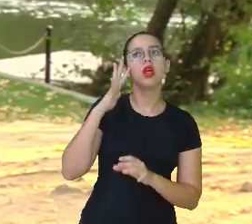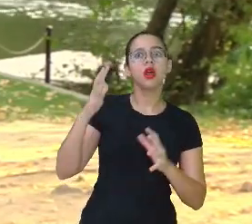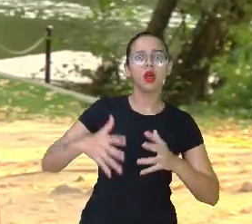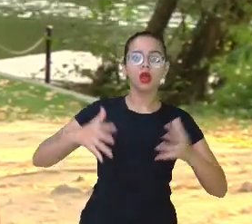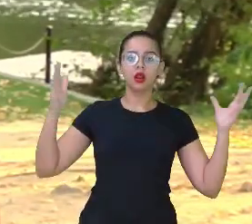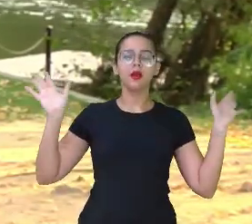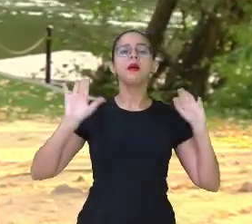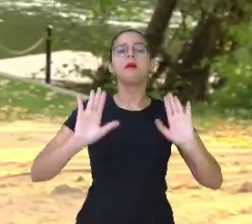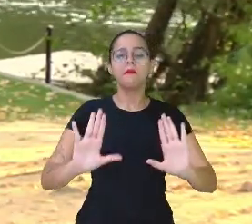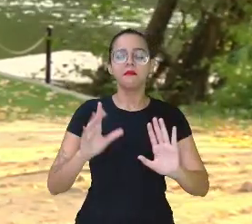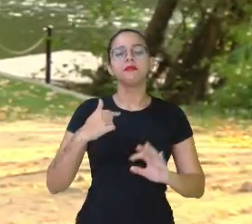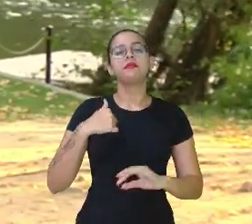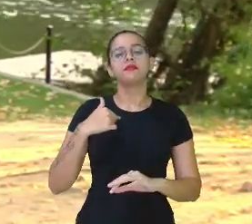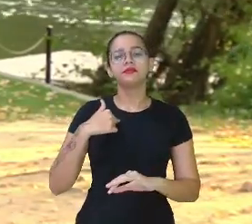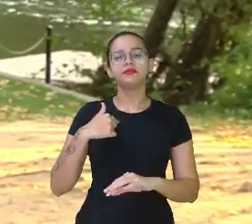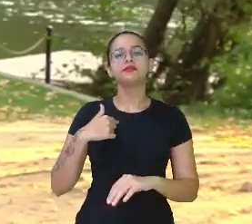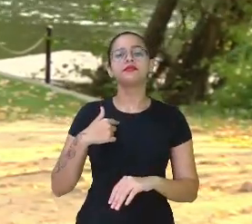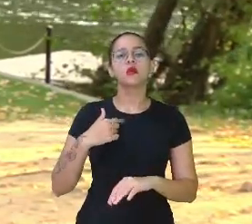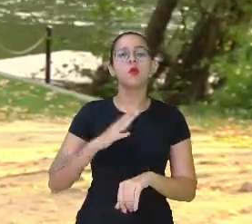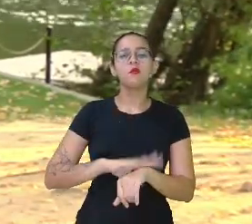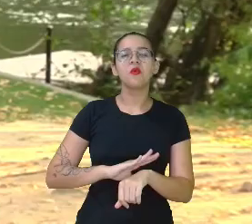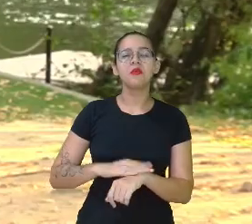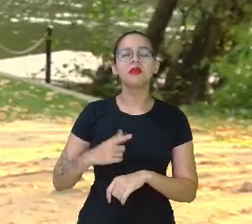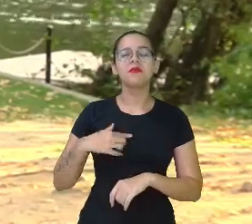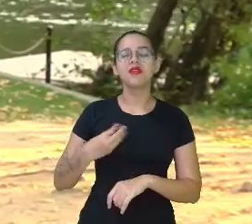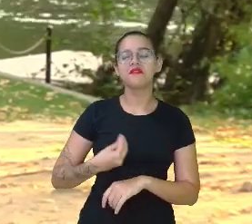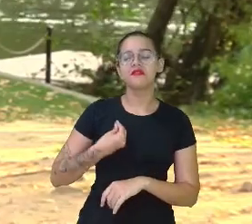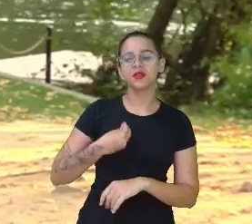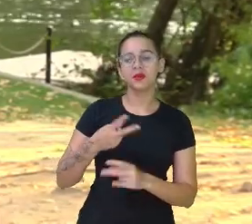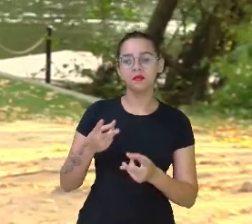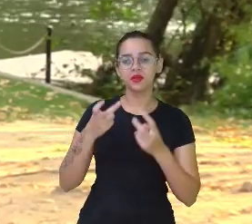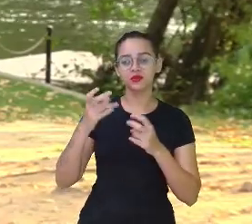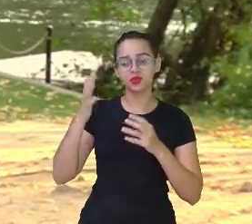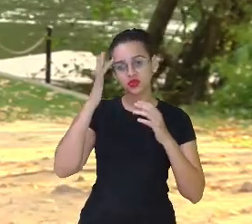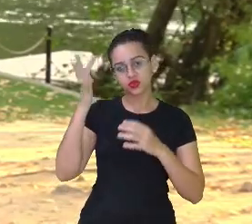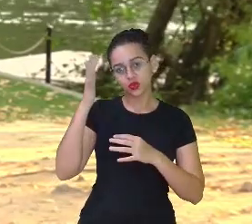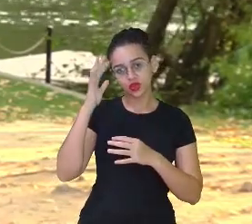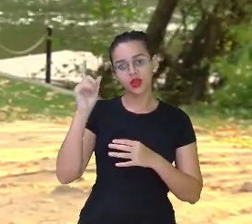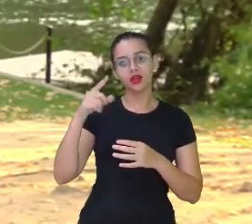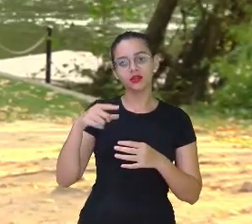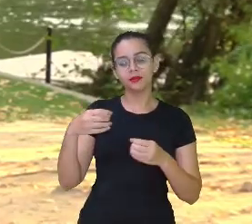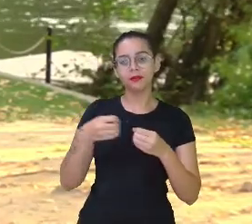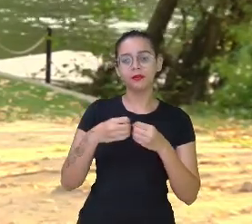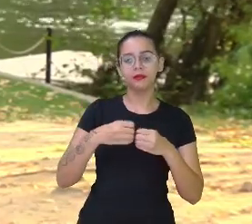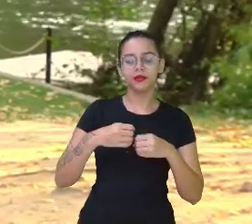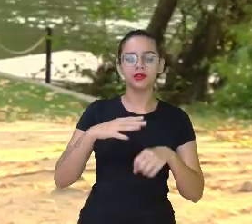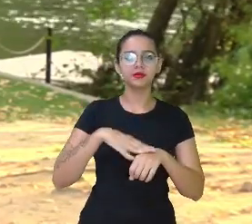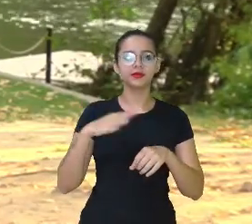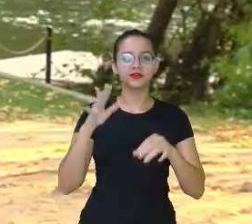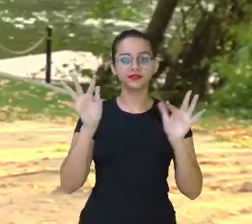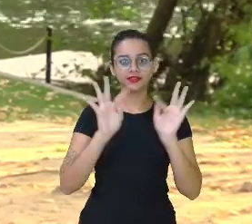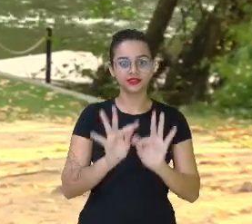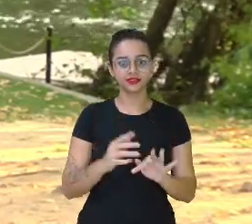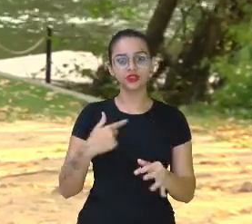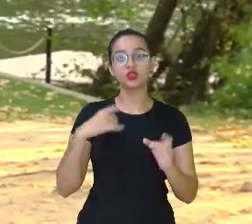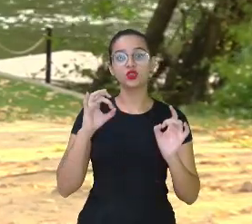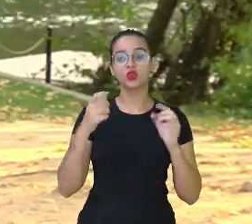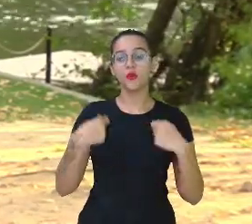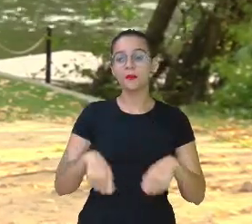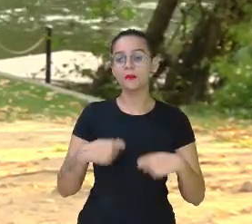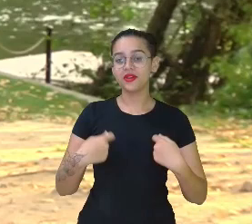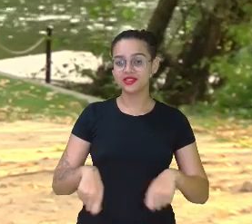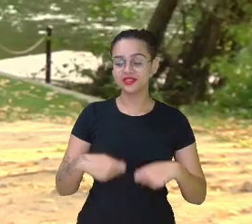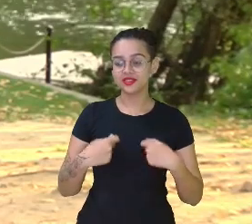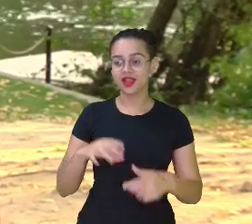mas em algum momento da minha vida eu percebi que sonhar é um passo mais perto de ficar feliz, e eu só